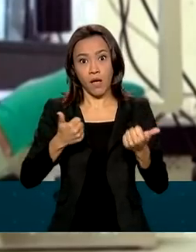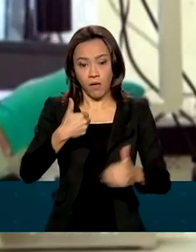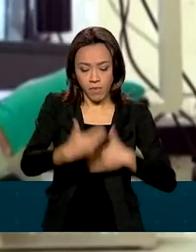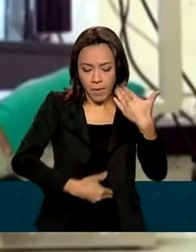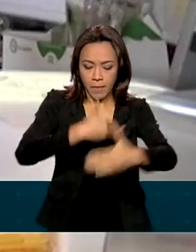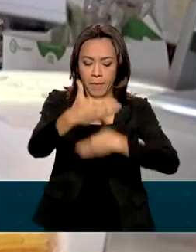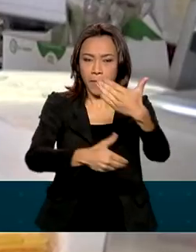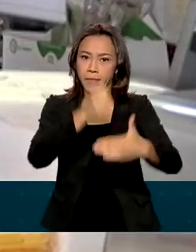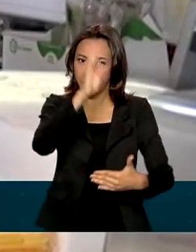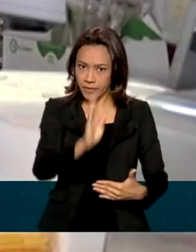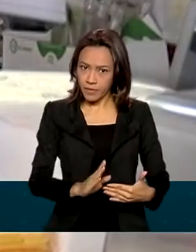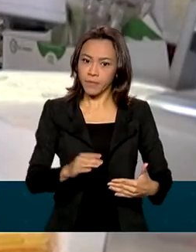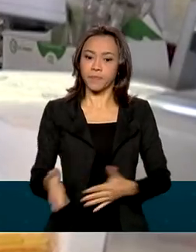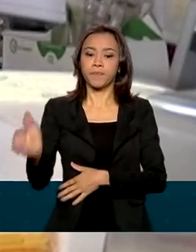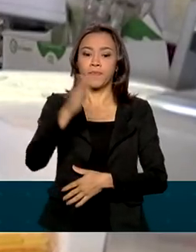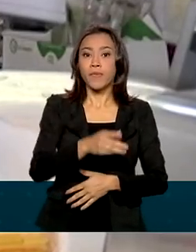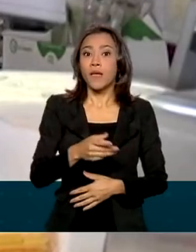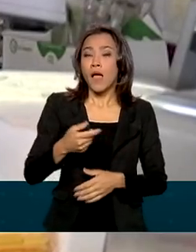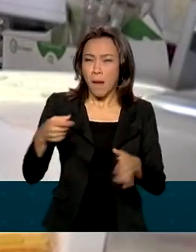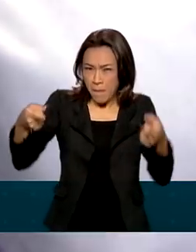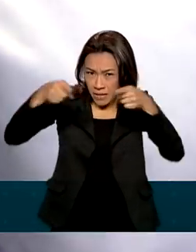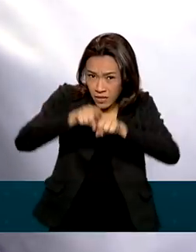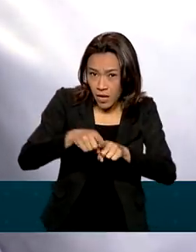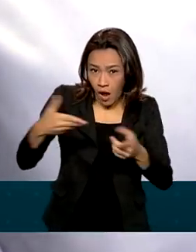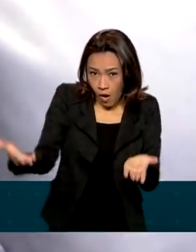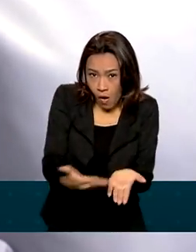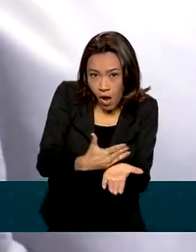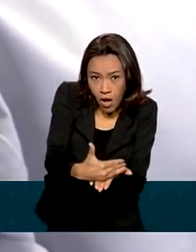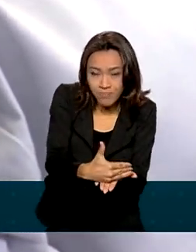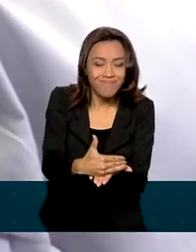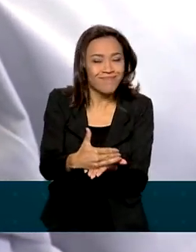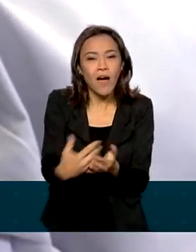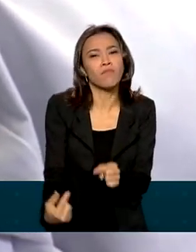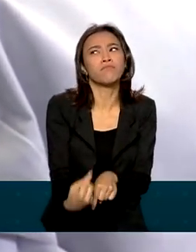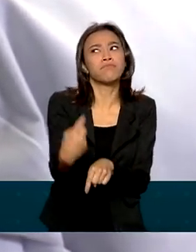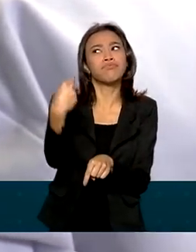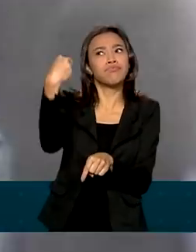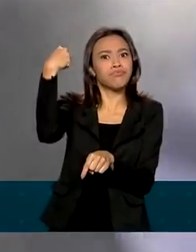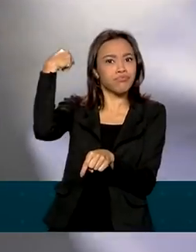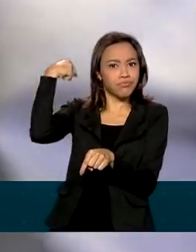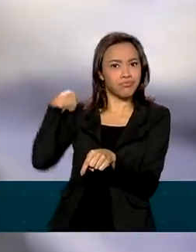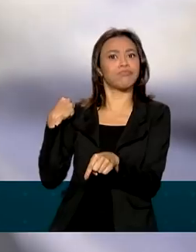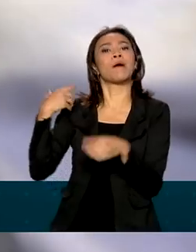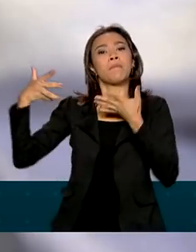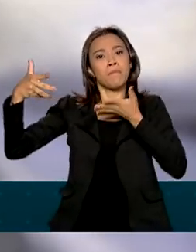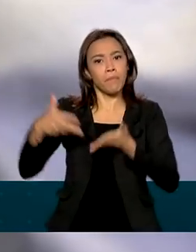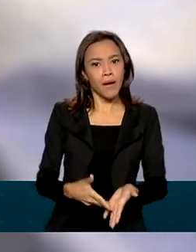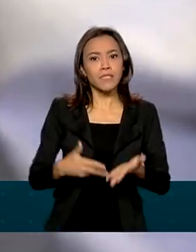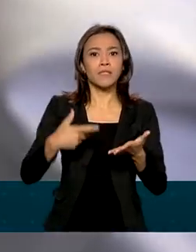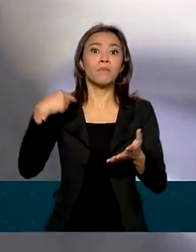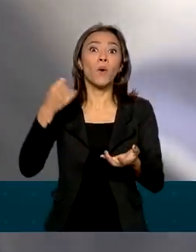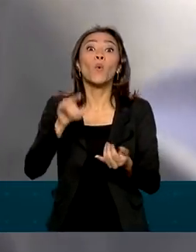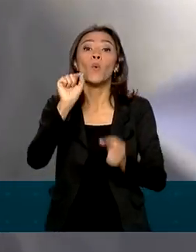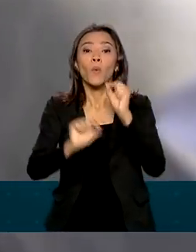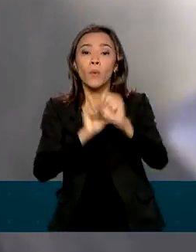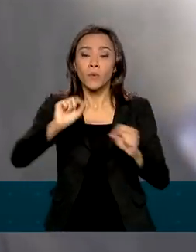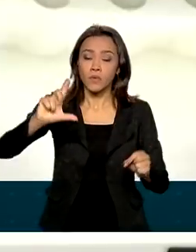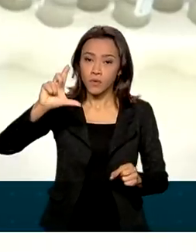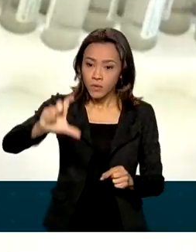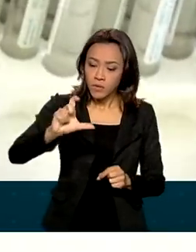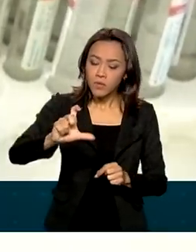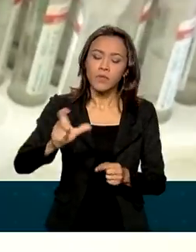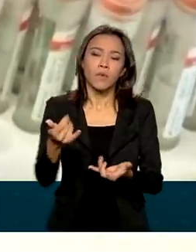A parceria não começou agora. O Brasil participou dos ensaios clínicos da vacina contra a Covid-19,